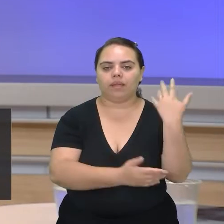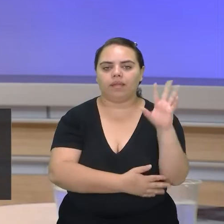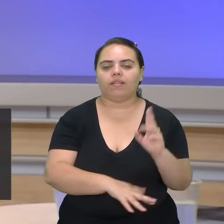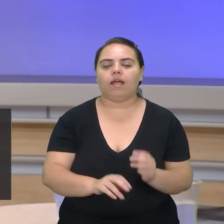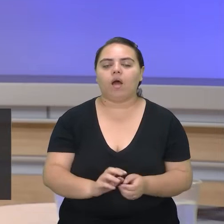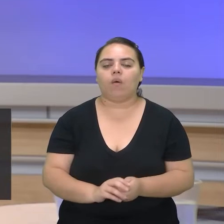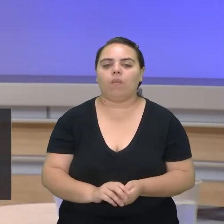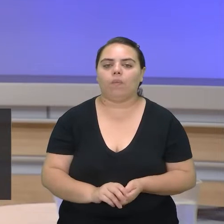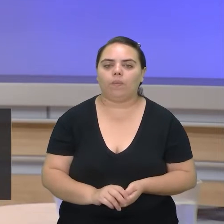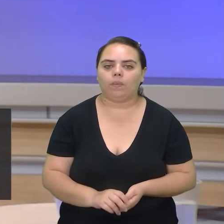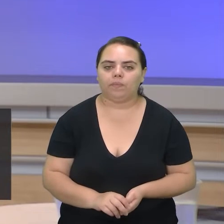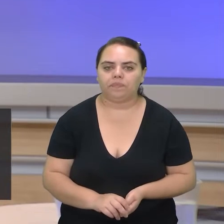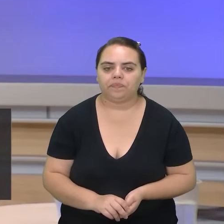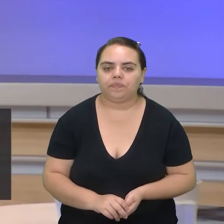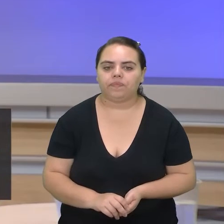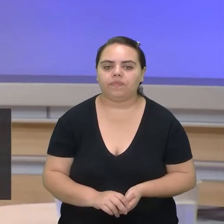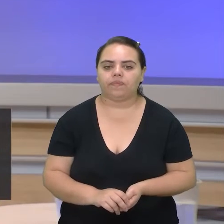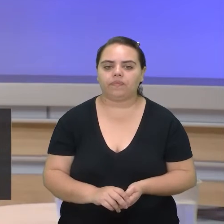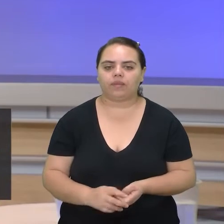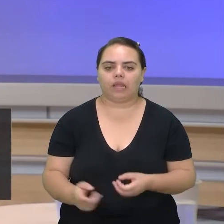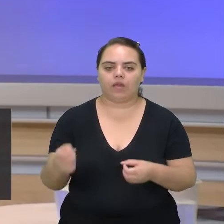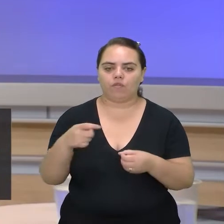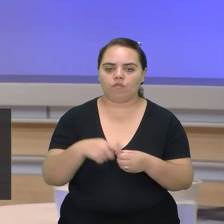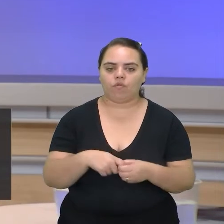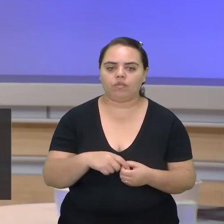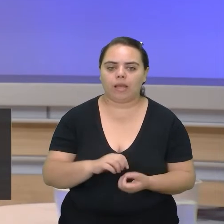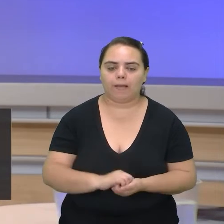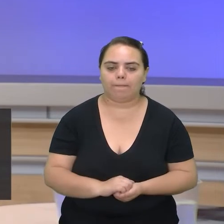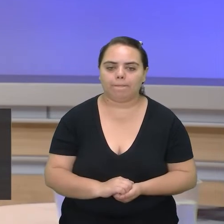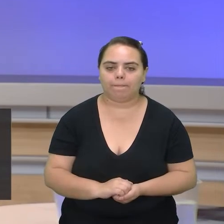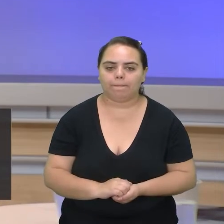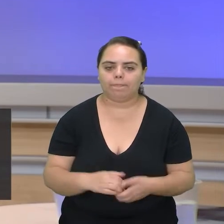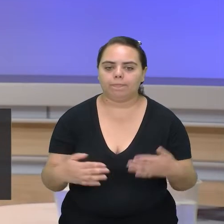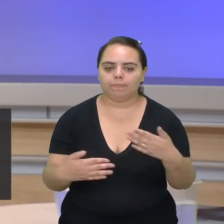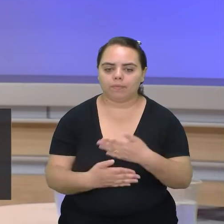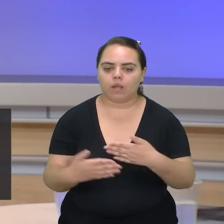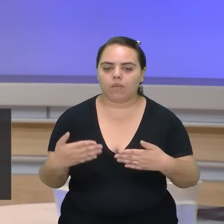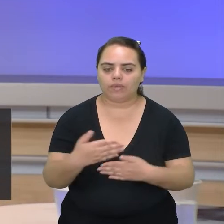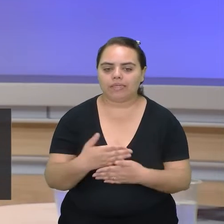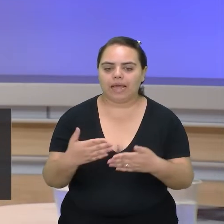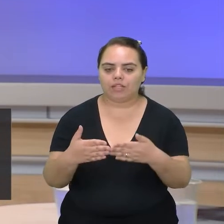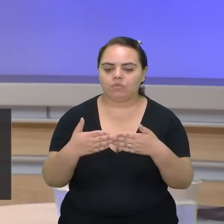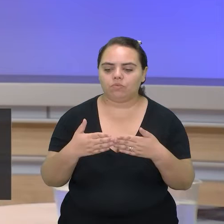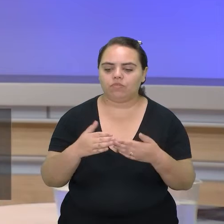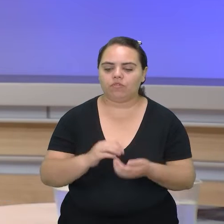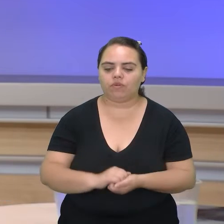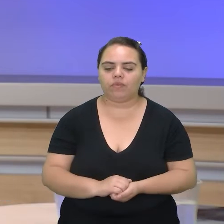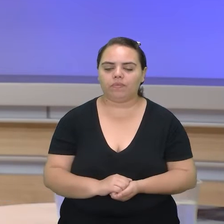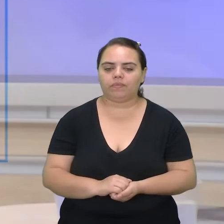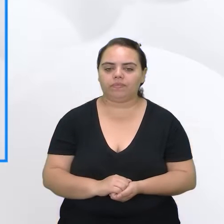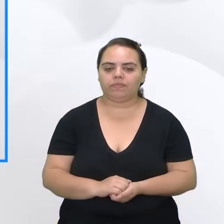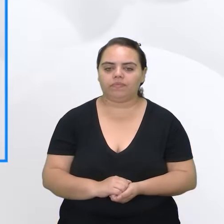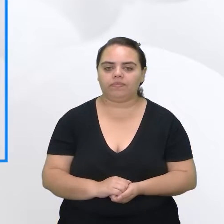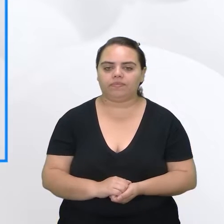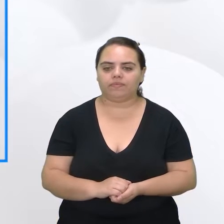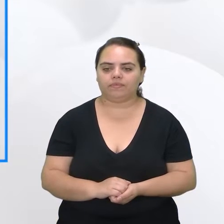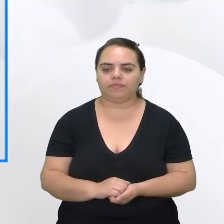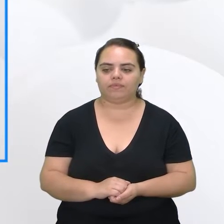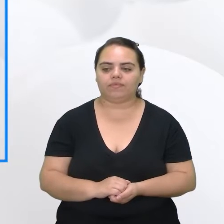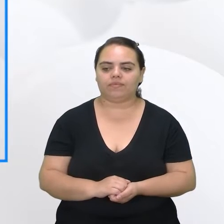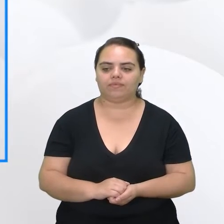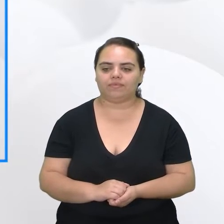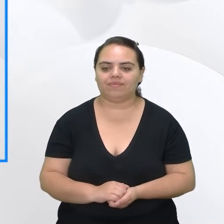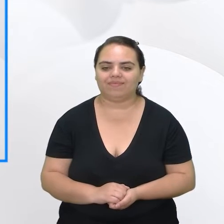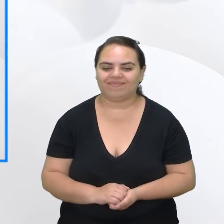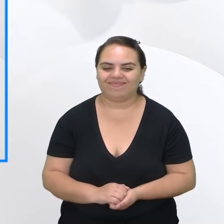crítica. Deixa eu voltar um slide, por gentileza, Terezinha? Isso. Você pode